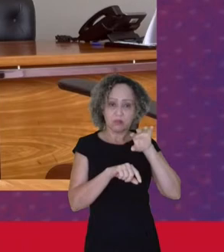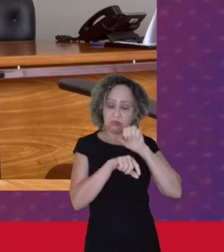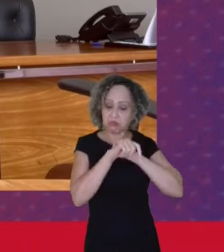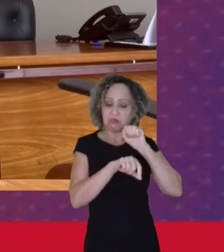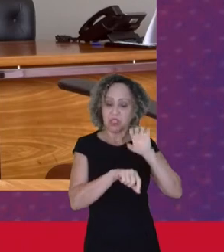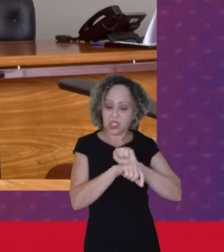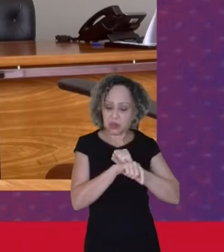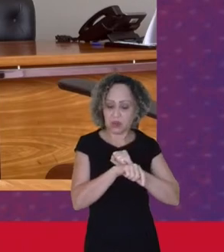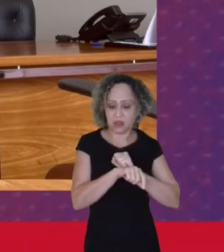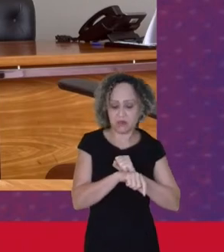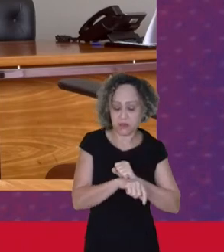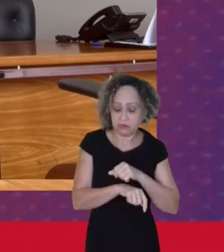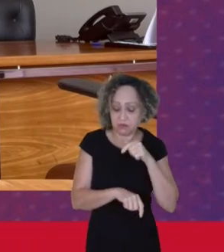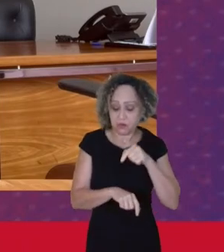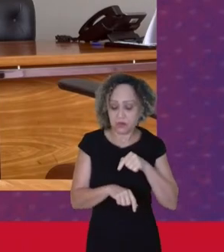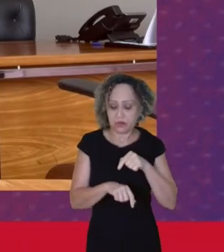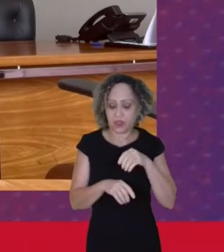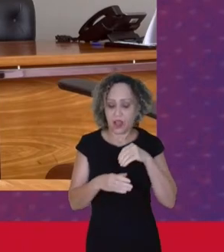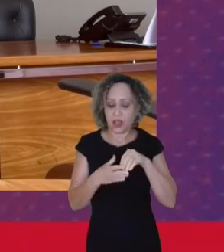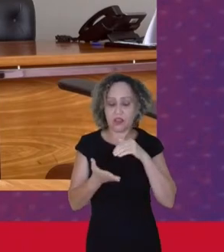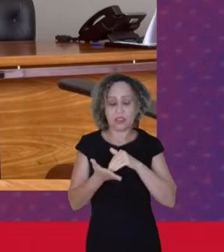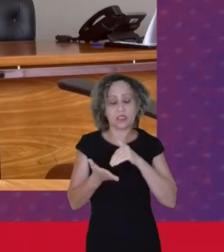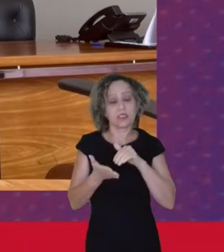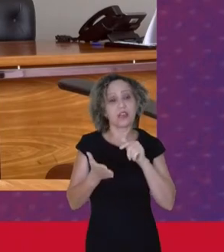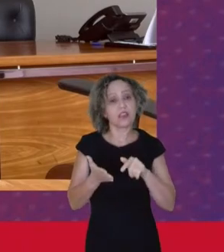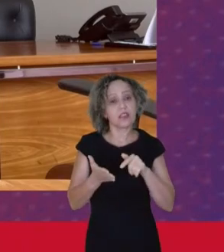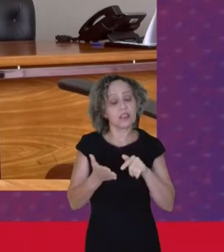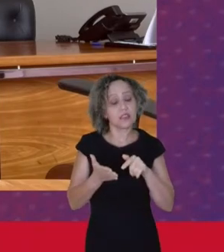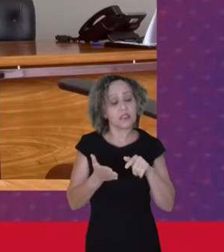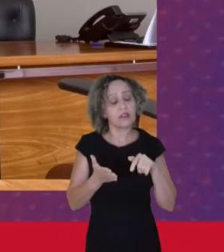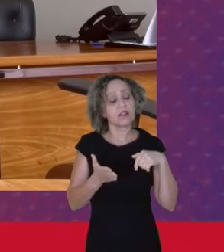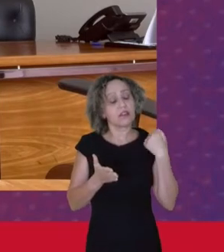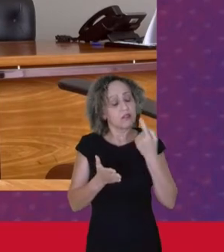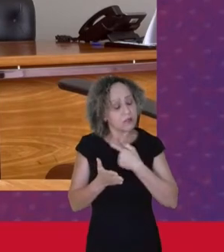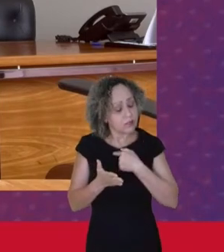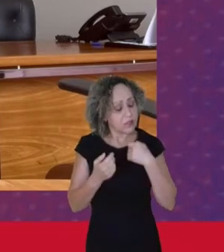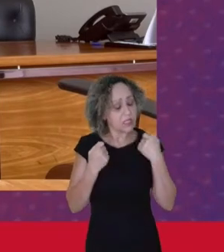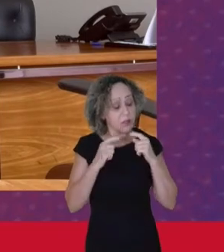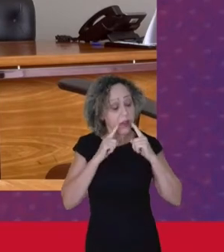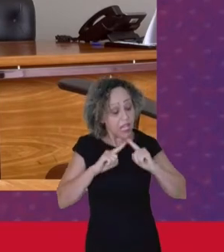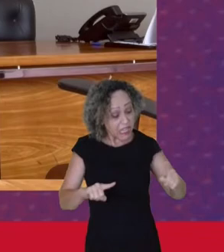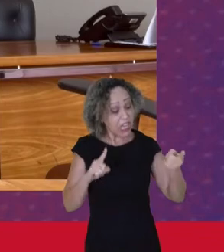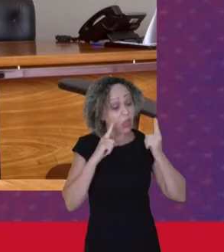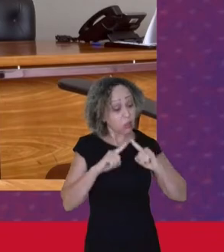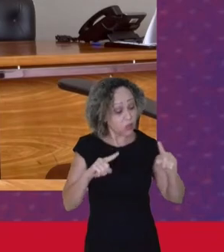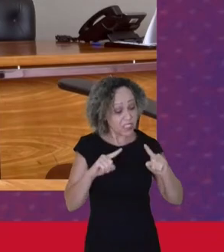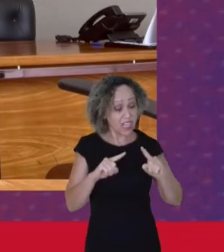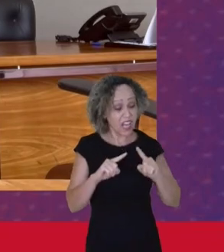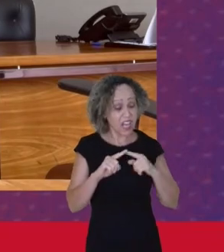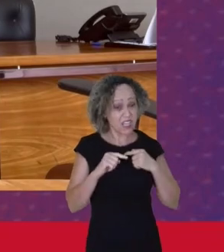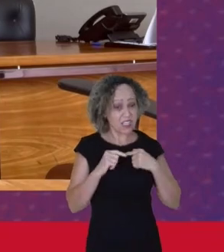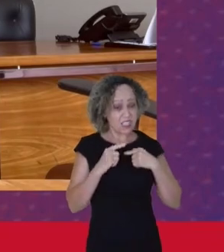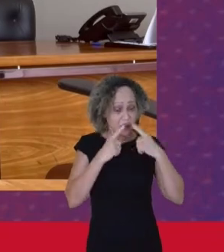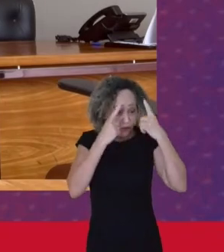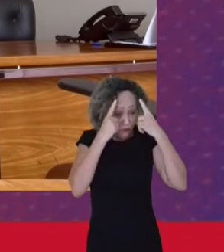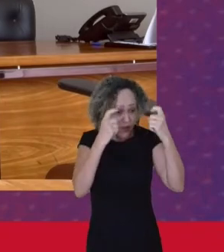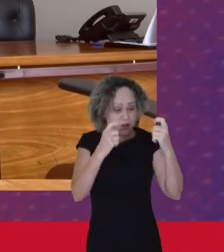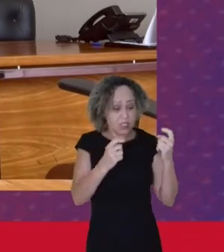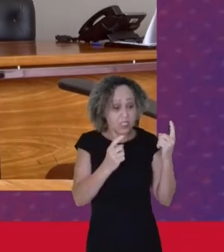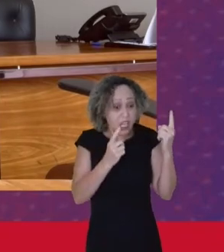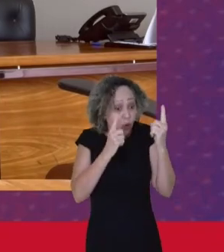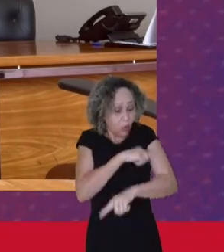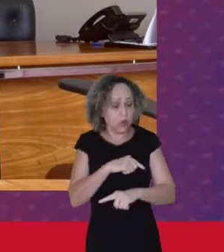na internet que pudesse fazer as violações de direitos humanos, denunciar as violações de direitos humanos que ocorriam na